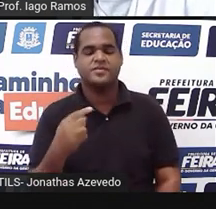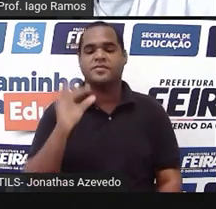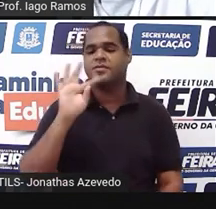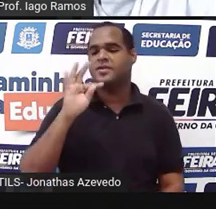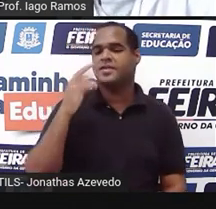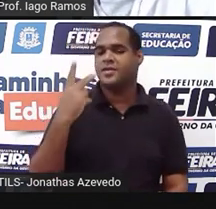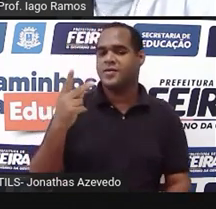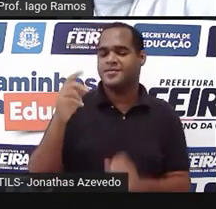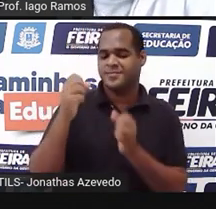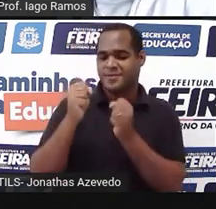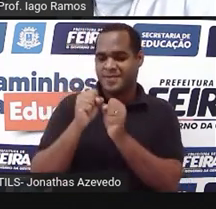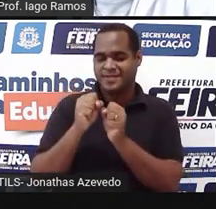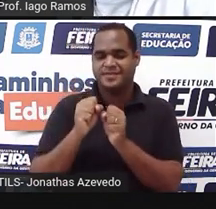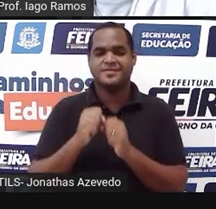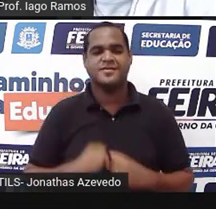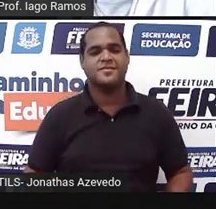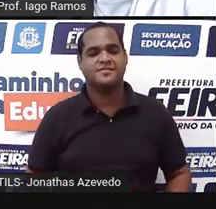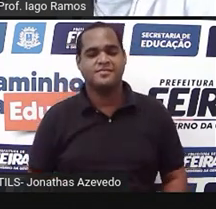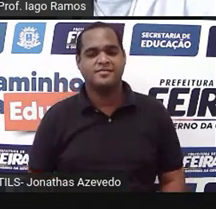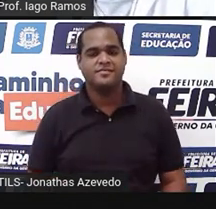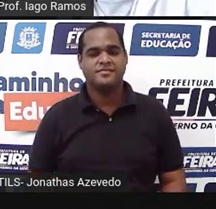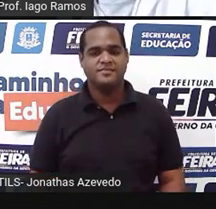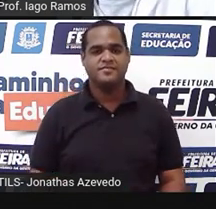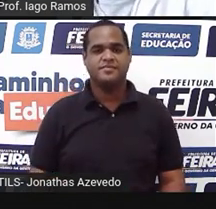eu vou chamar de t2i